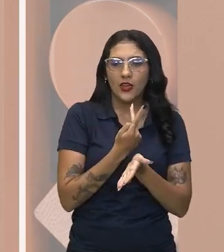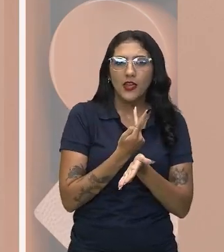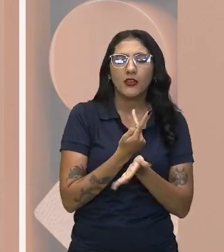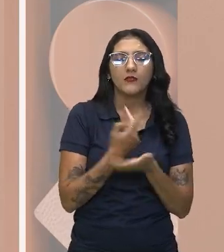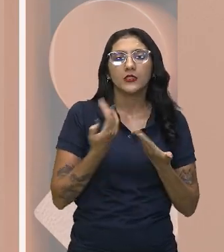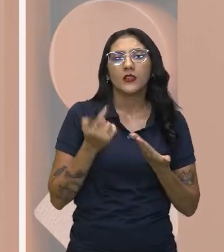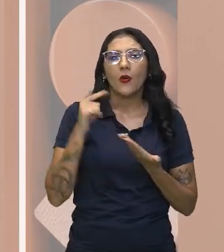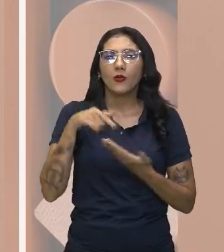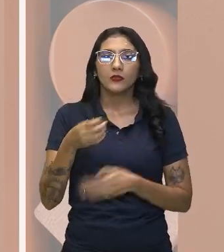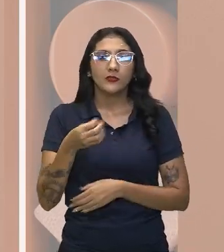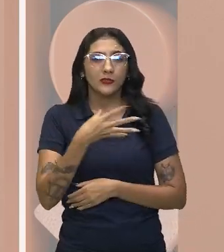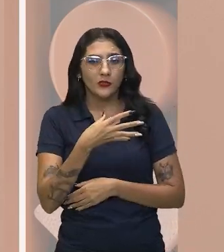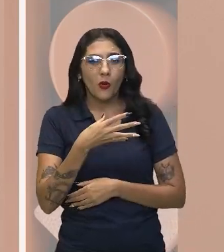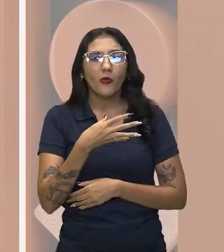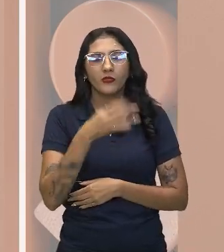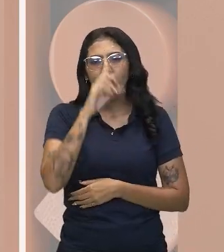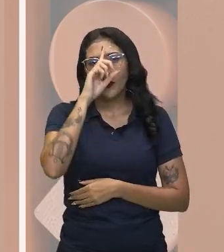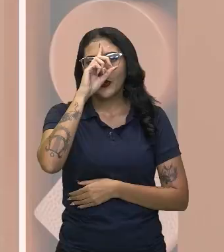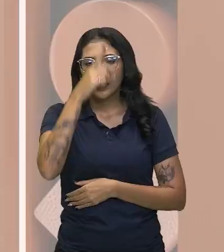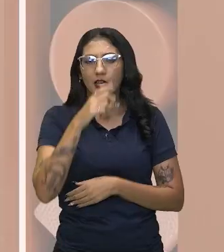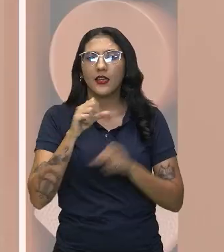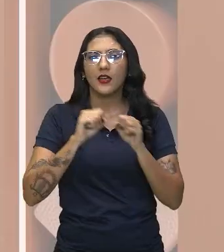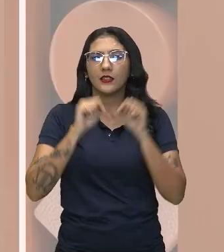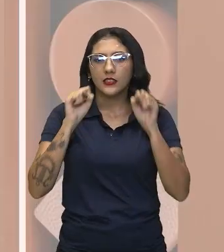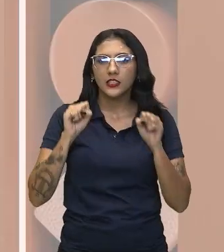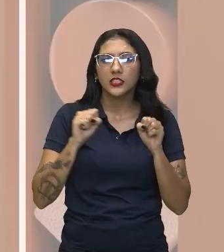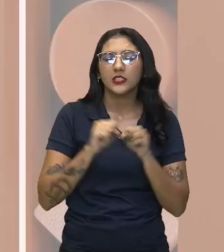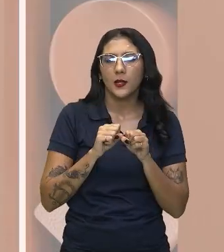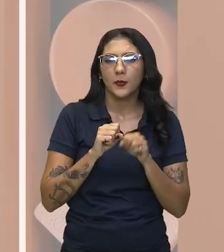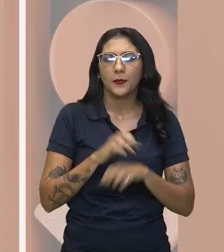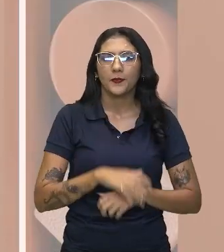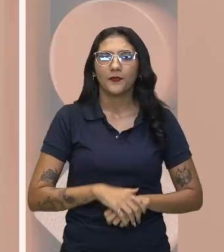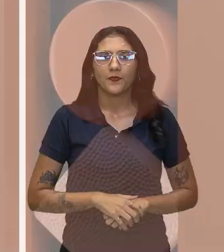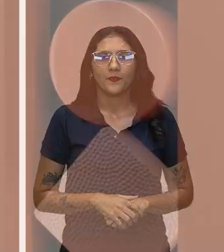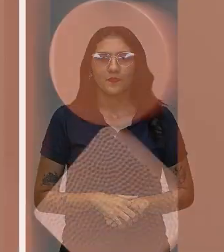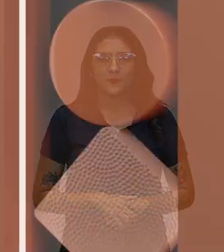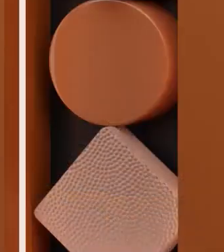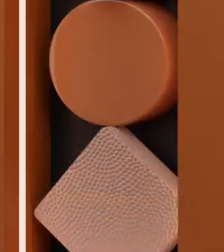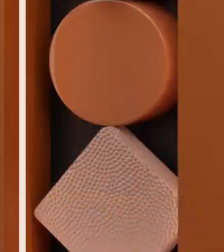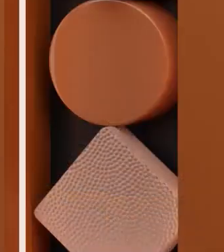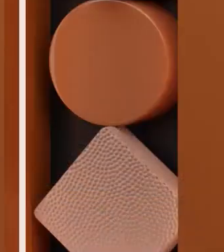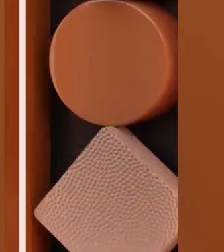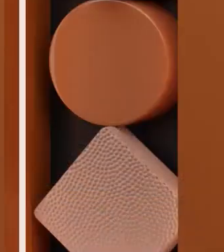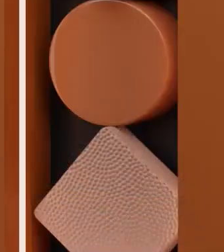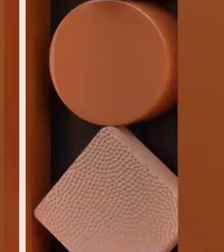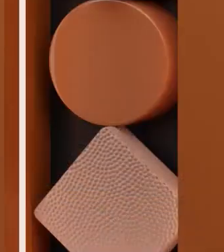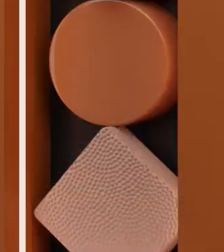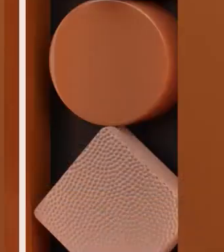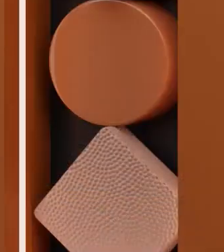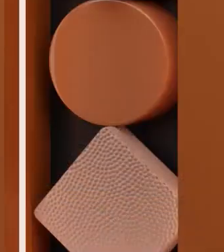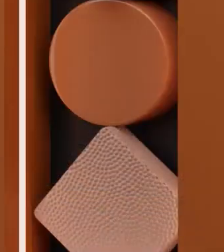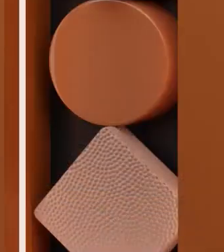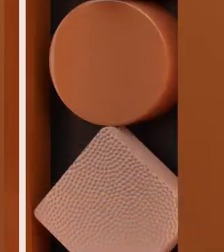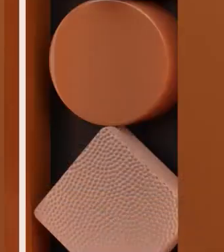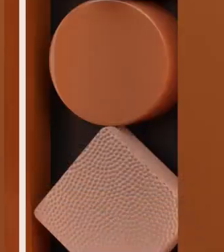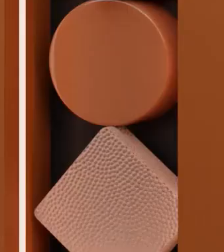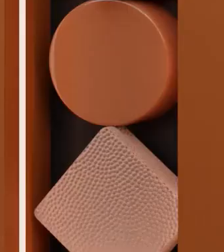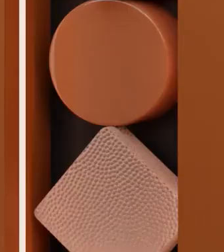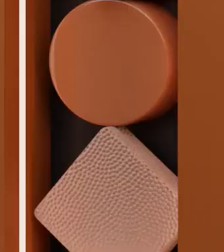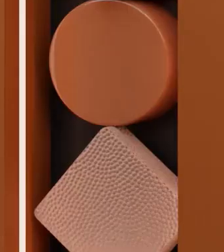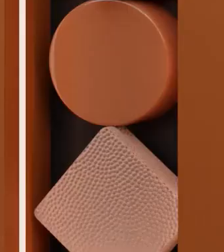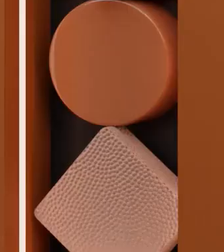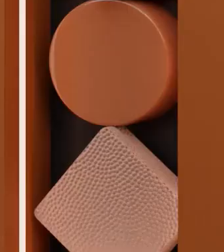então se tem um novo modelo, que é o keynesianismo. O keynesianismo, que é desenvolvido por